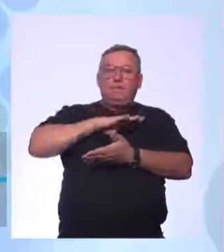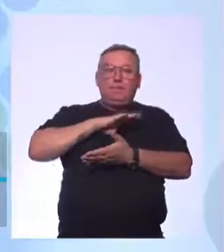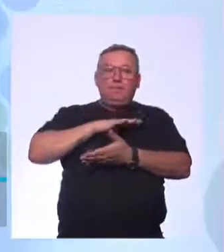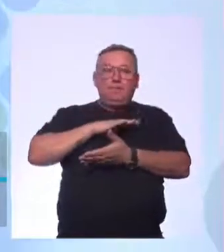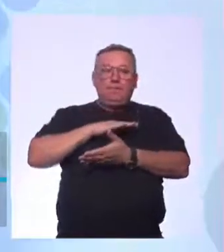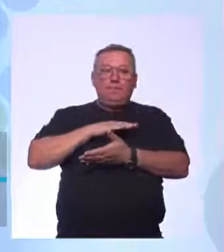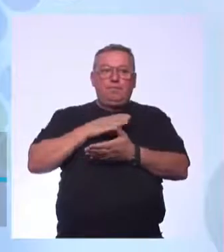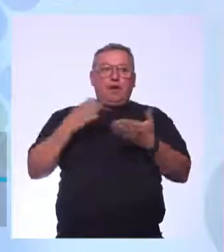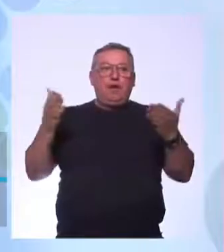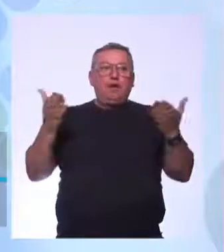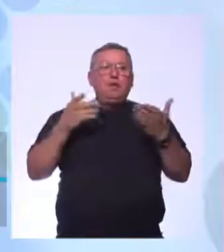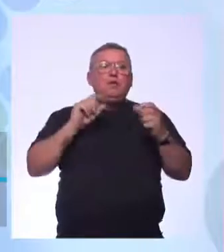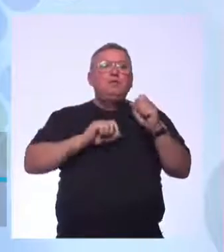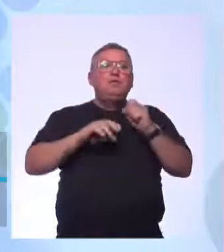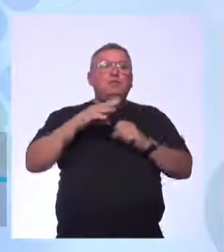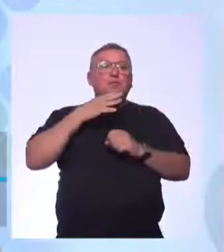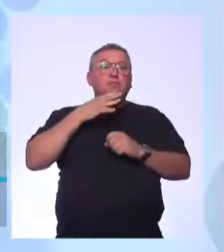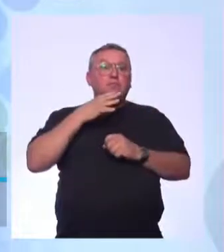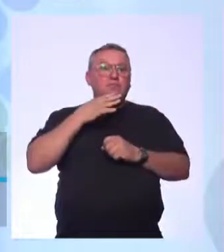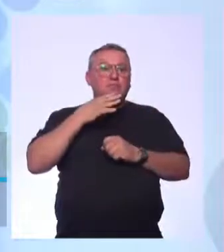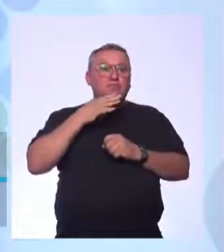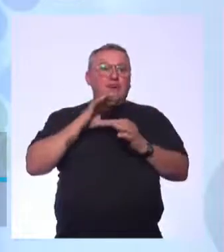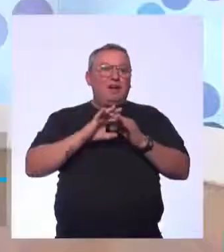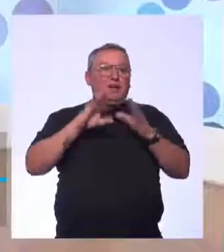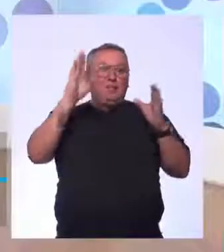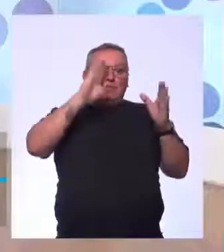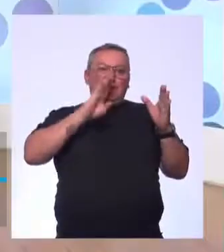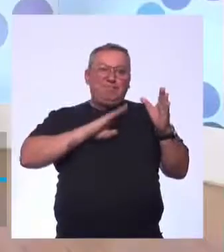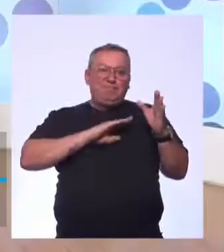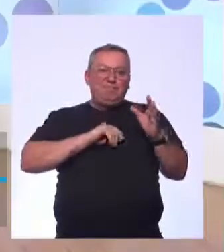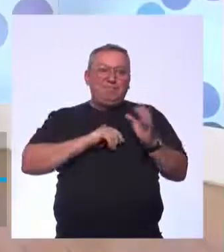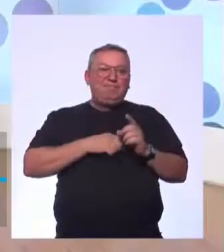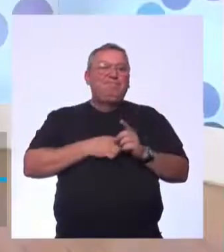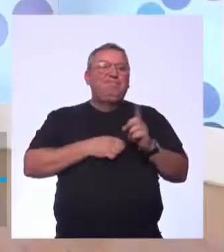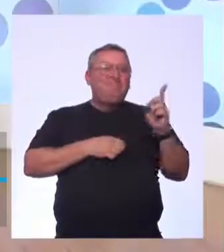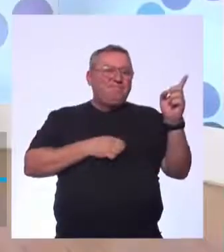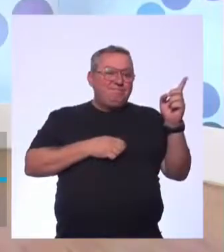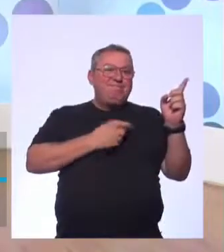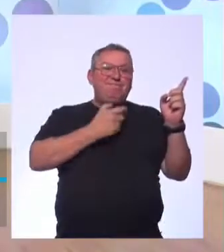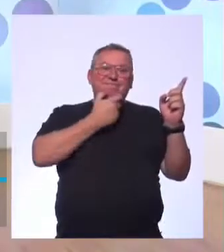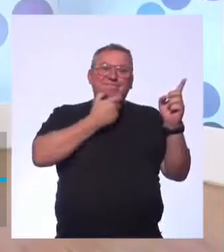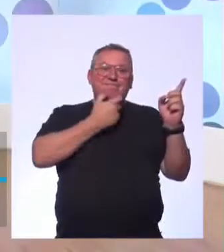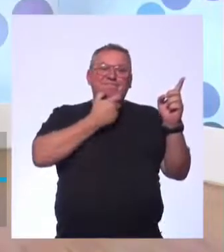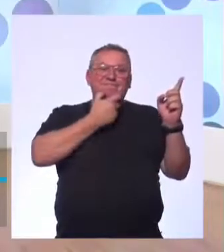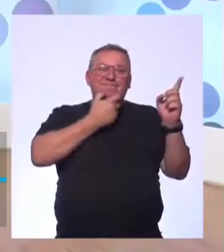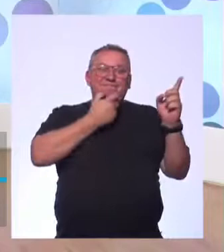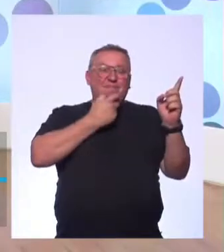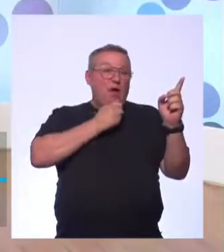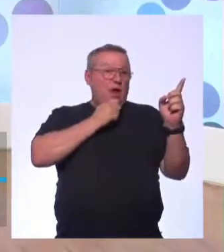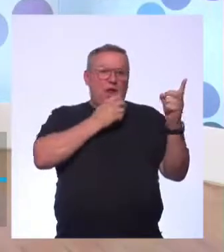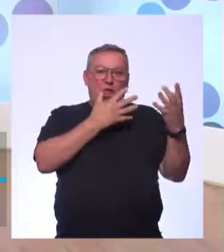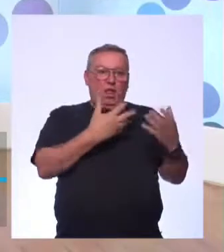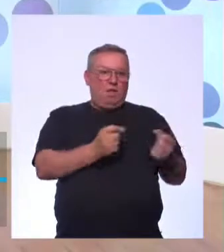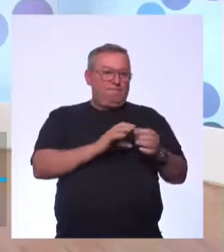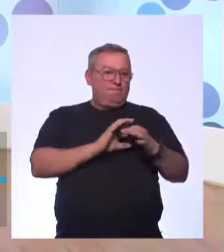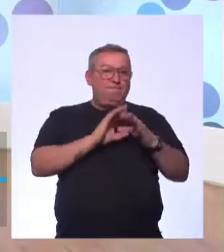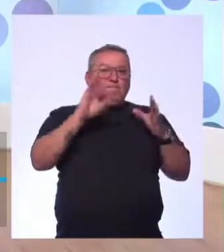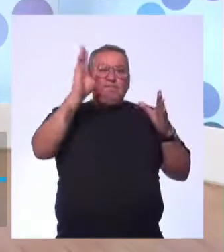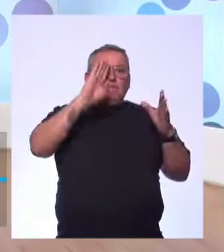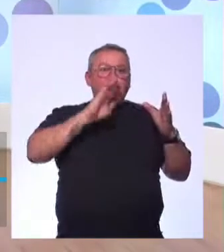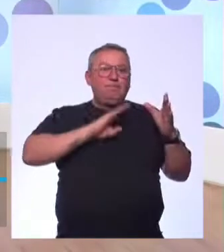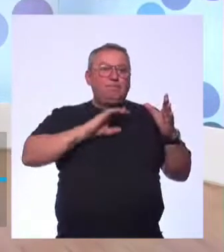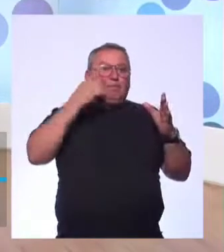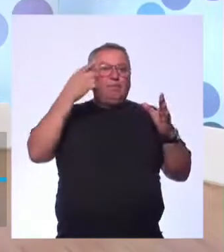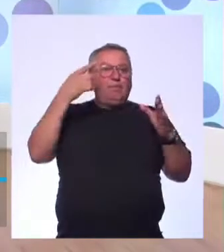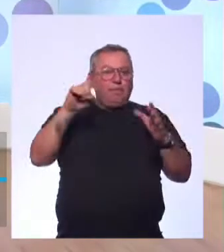Agora, quem tem que reconhecer a independência do Brasil? Inglaterra. Eles ainda não reconheceram, eles foram o último